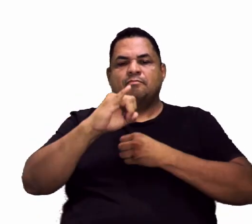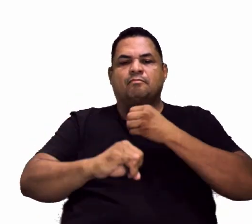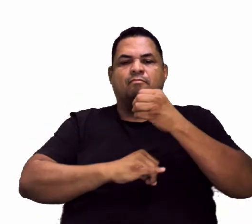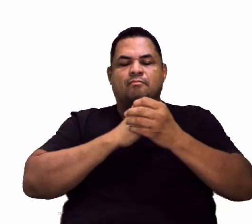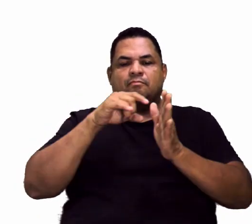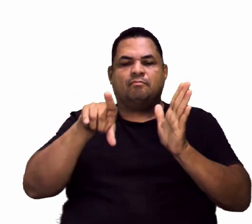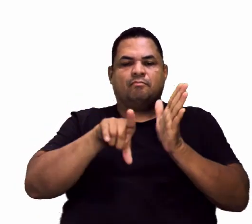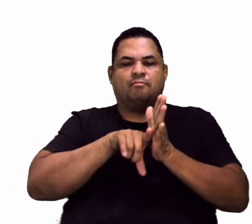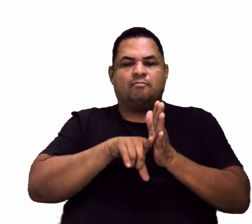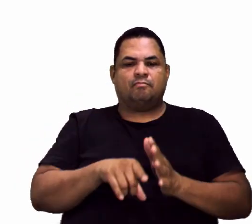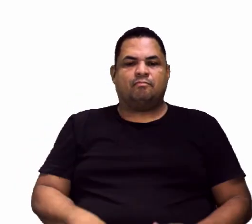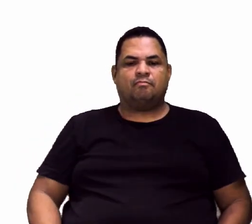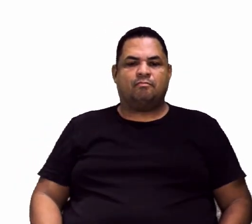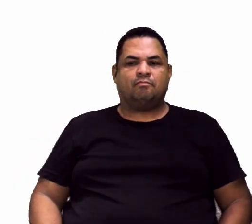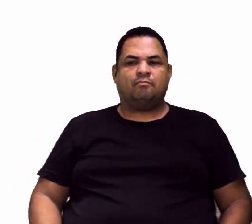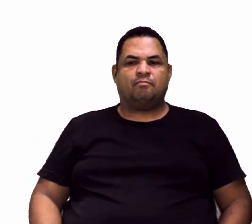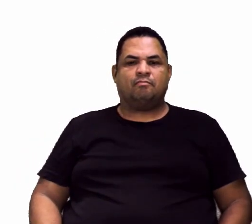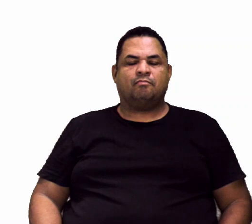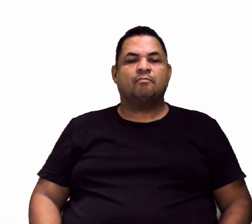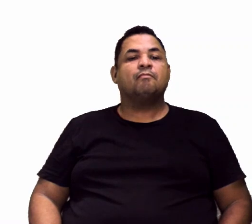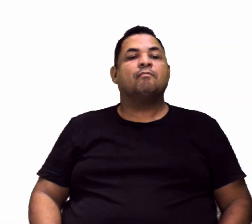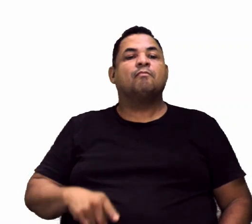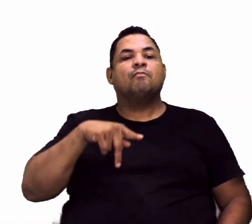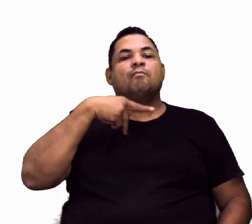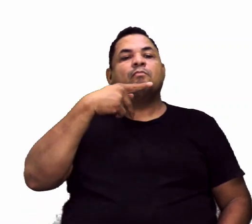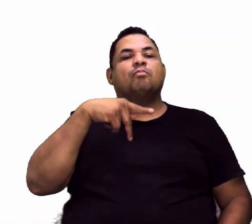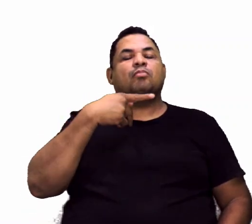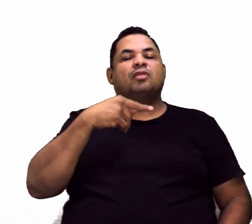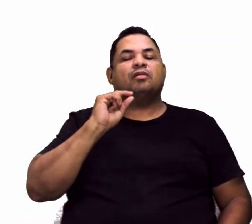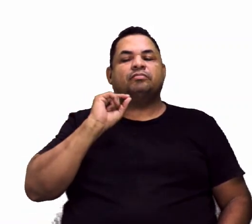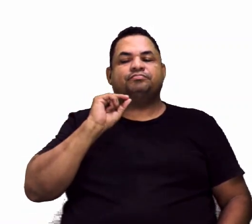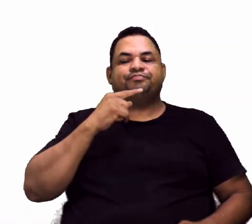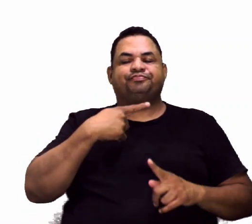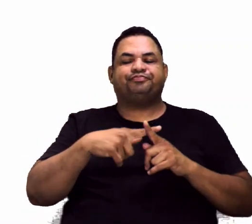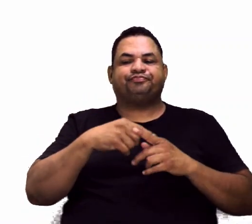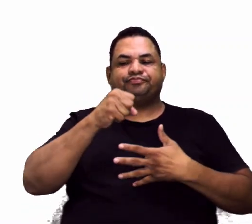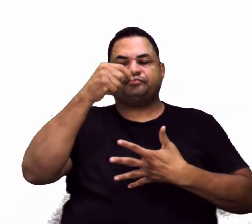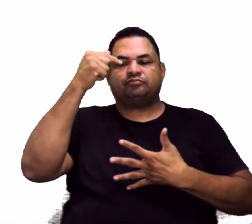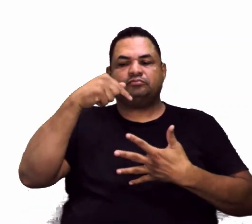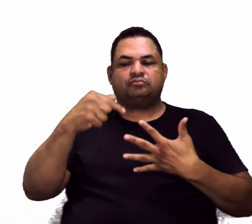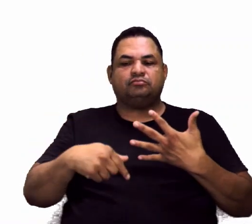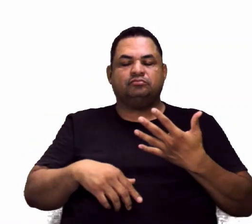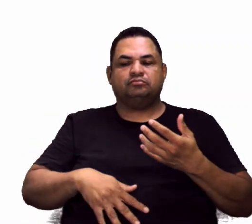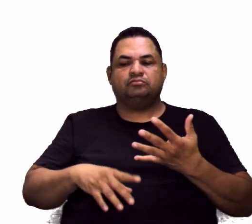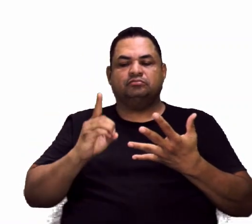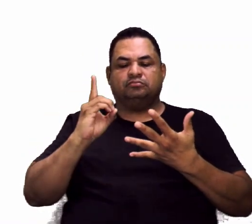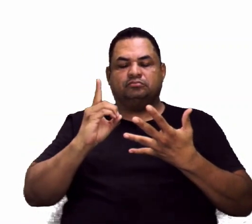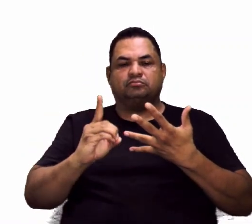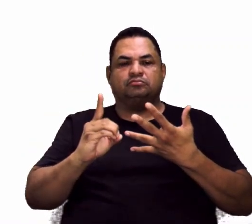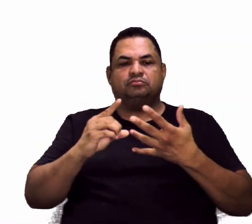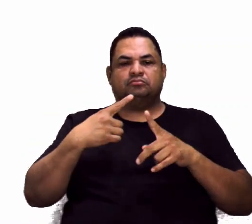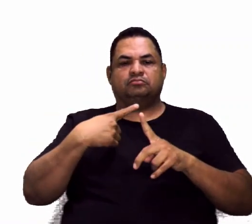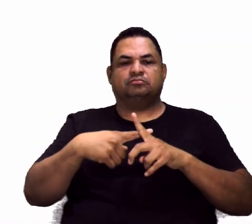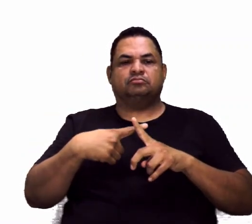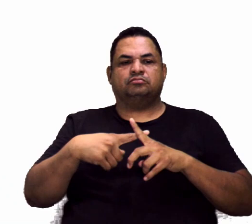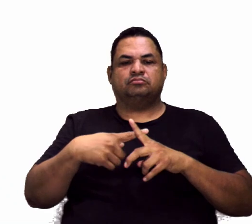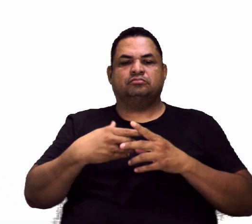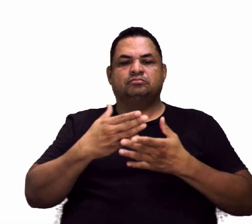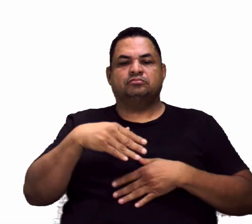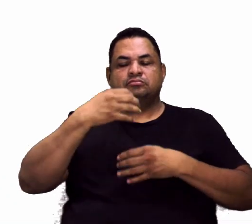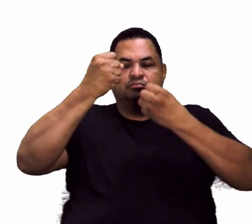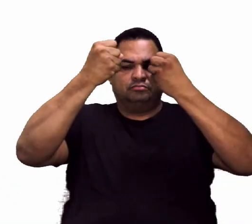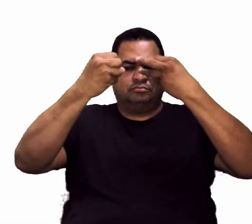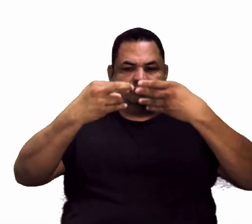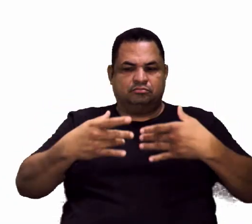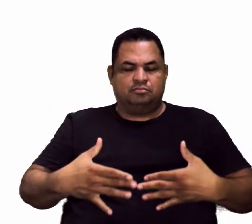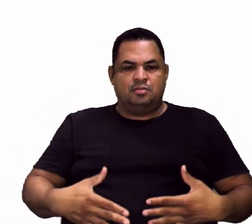no caso o ânion. E lá no comentário, por que foi a alternativa D? Exatamente aquilo que eu comentei para